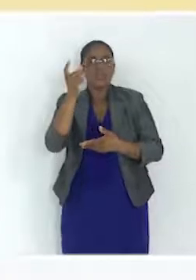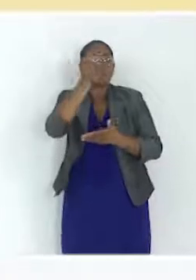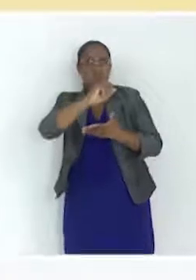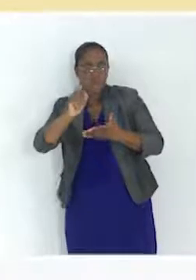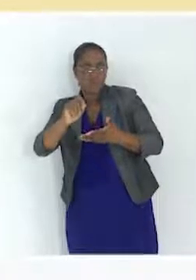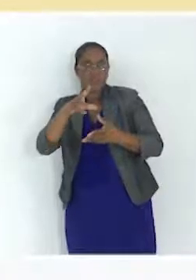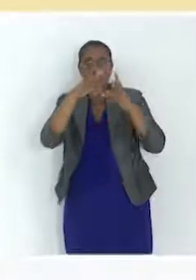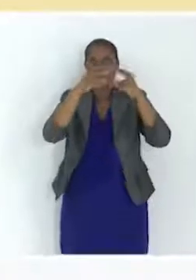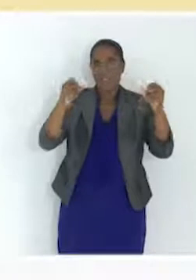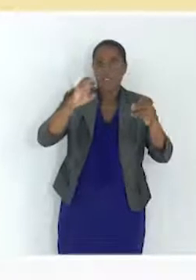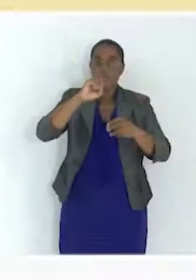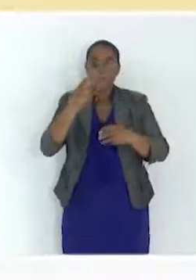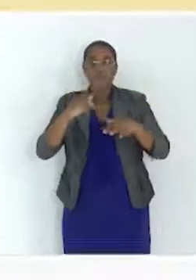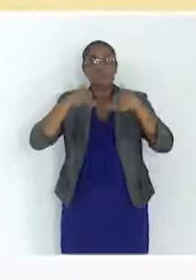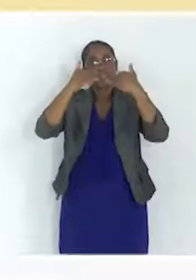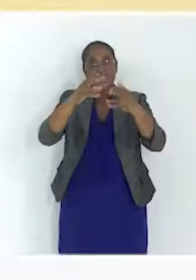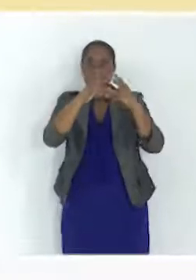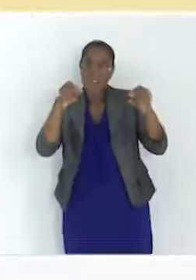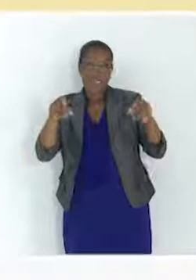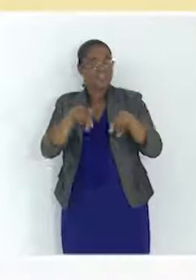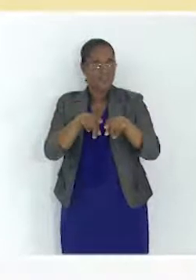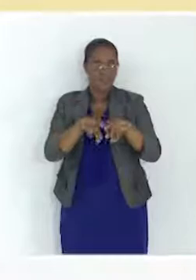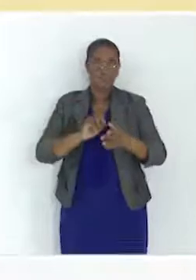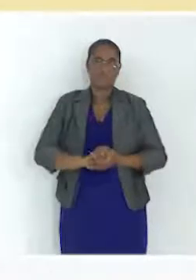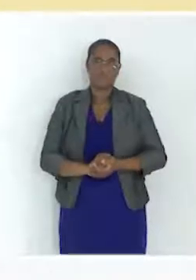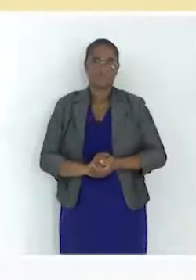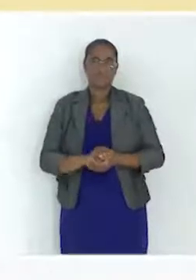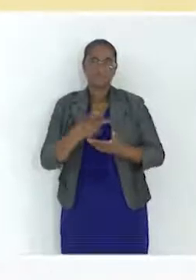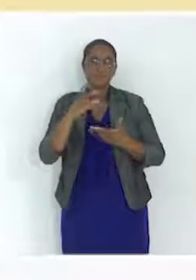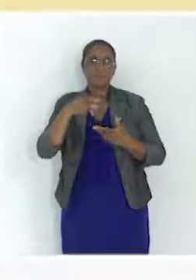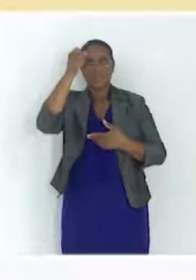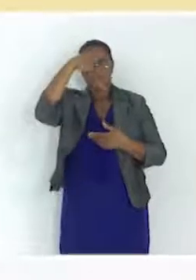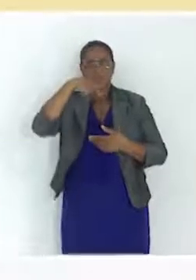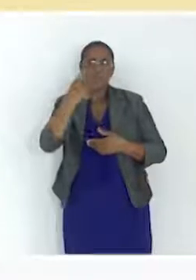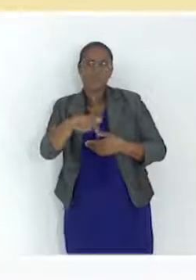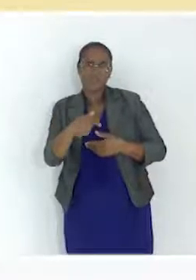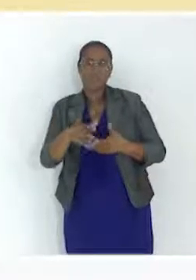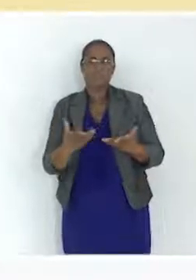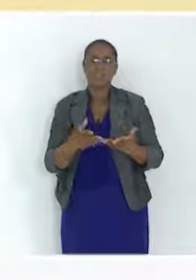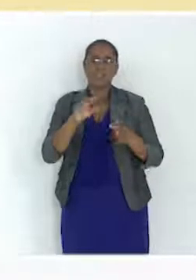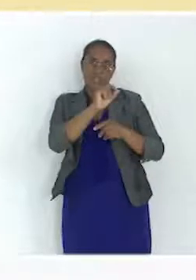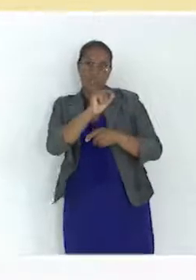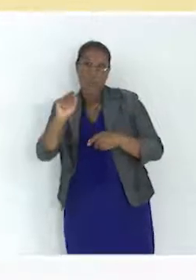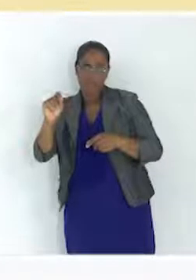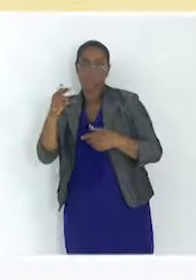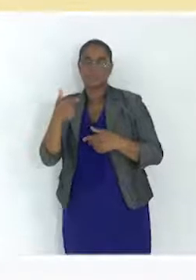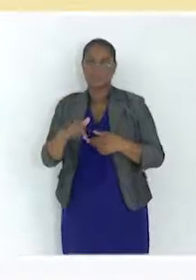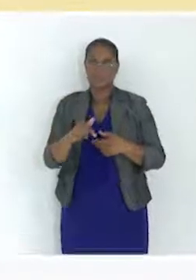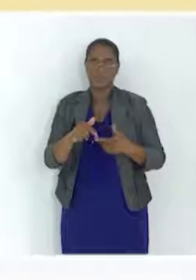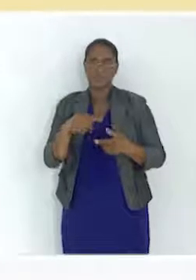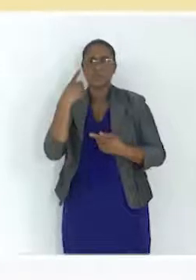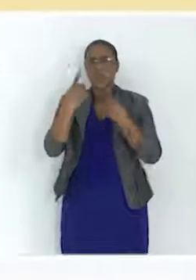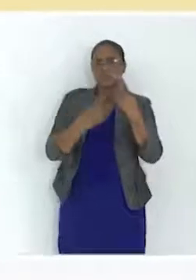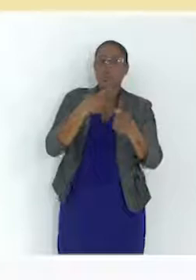dá na mesma. Na anedota existem espaço, tantos nomes comuns no masculino